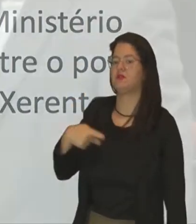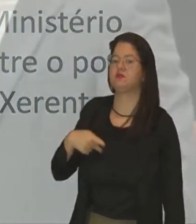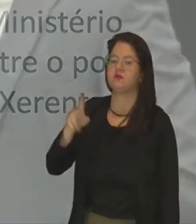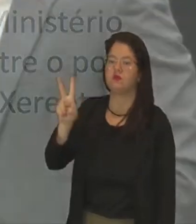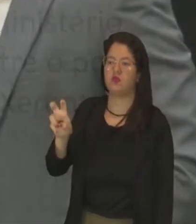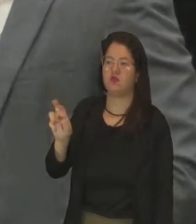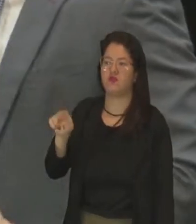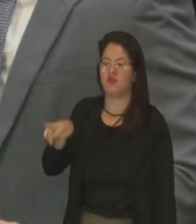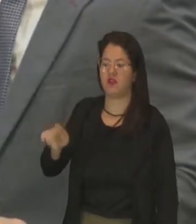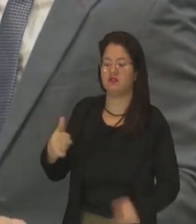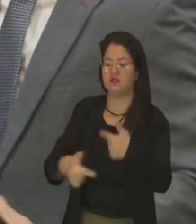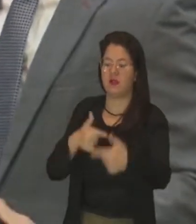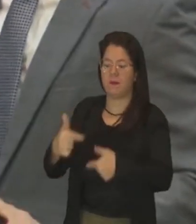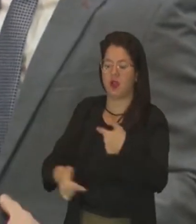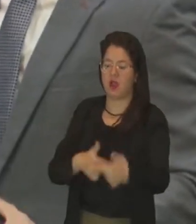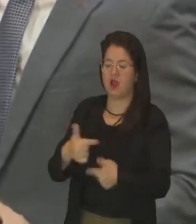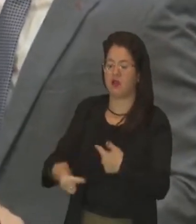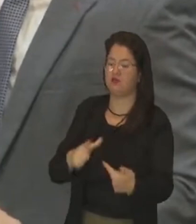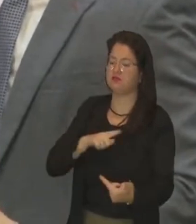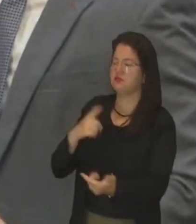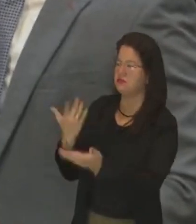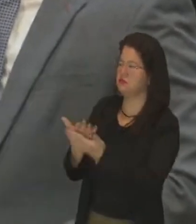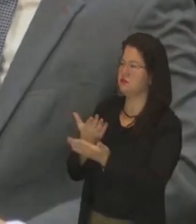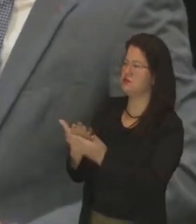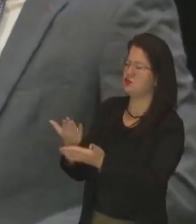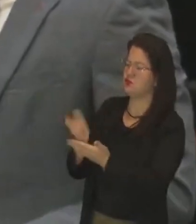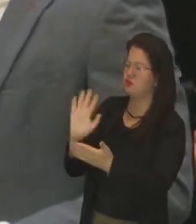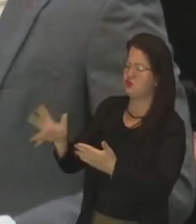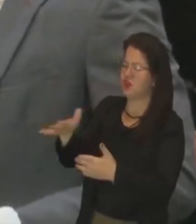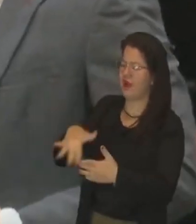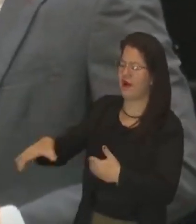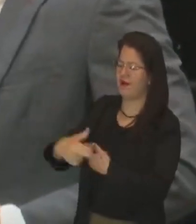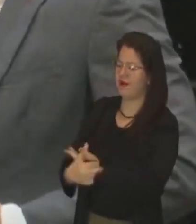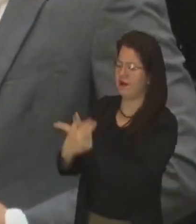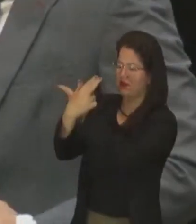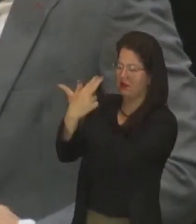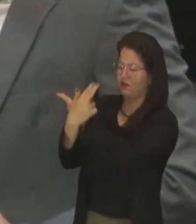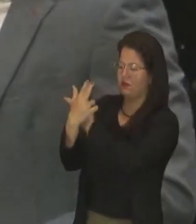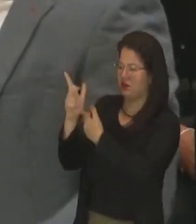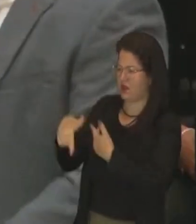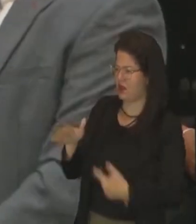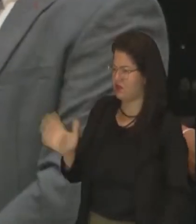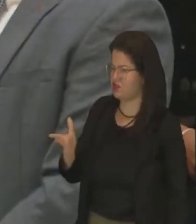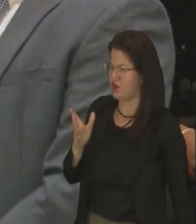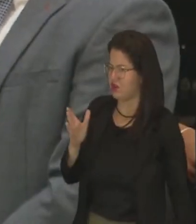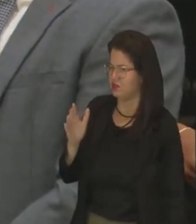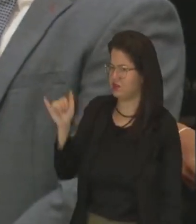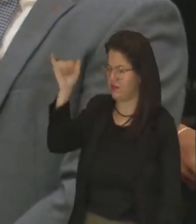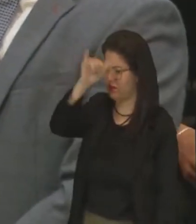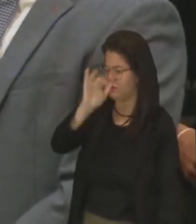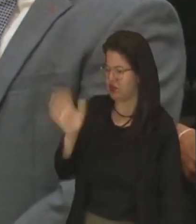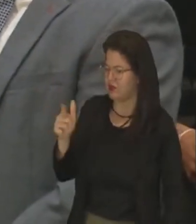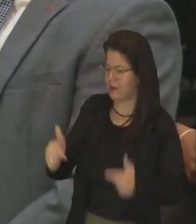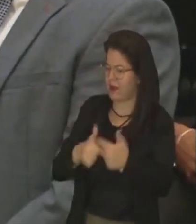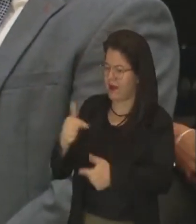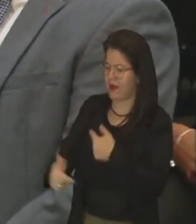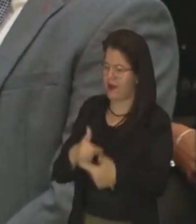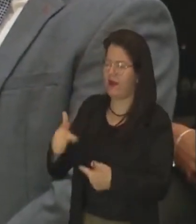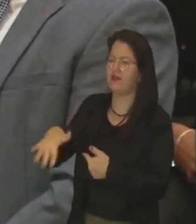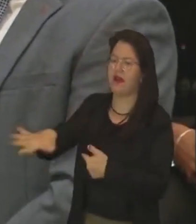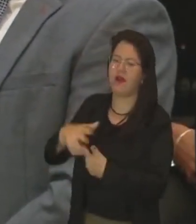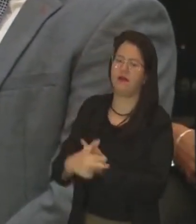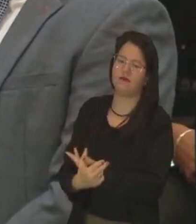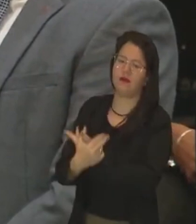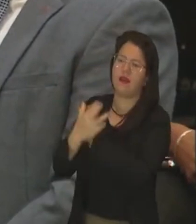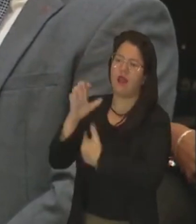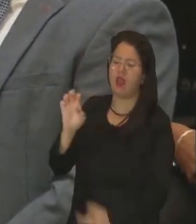pelo seu trabalho. Você deixou os estudos aeronáuticos, alguma coisa nesse sentido? Um trabalho, trabalhava na Embraer, eu sabia